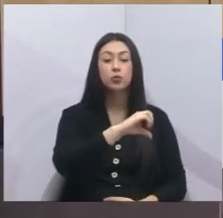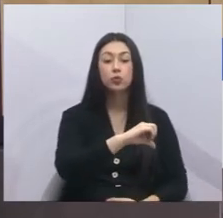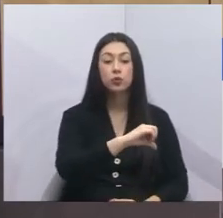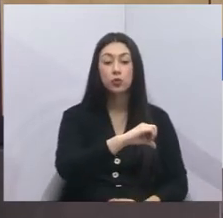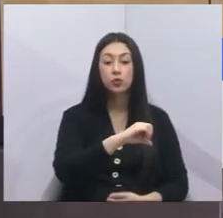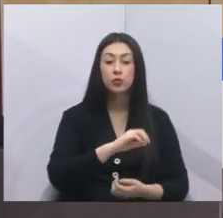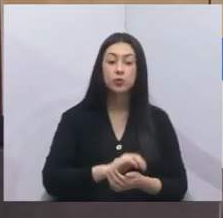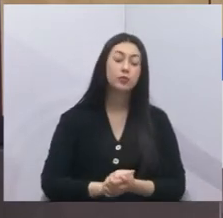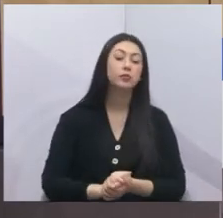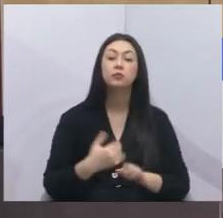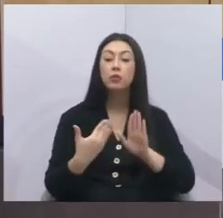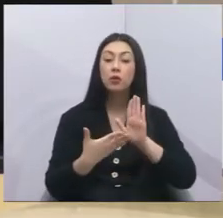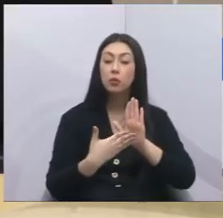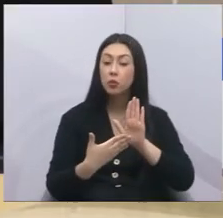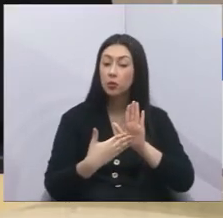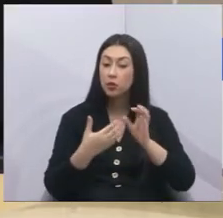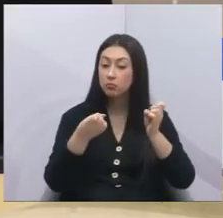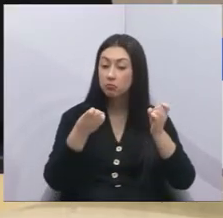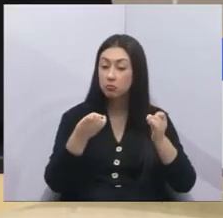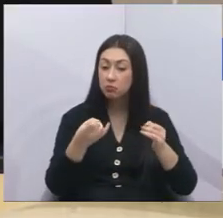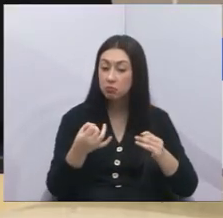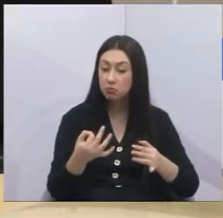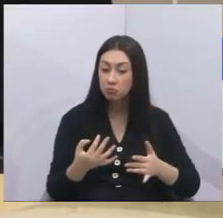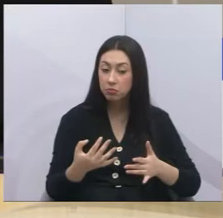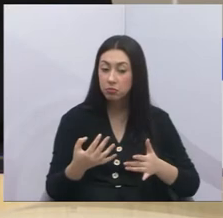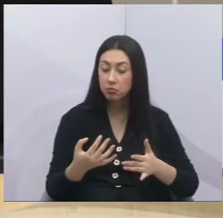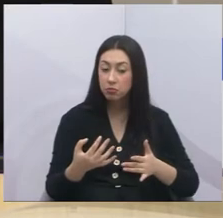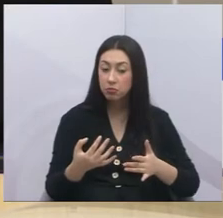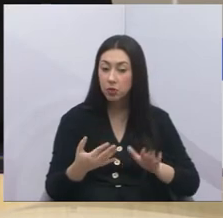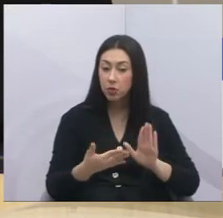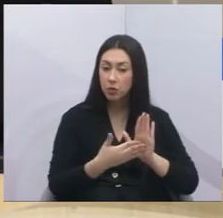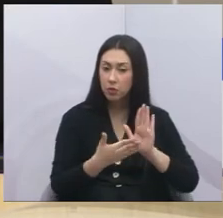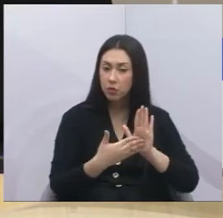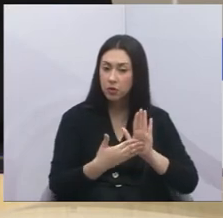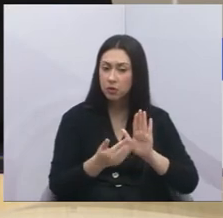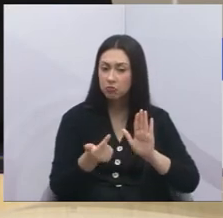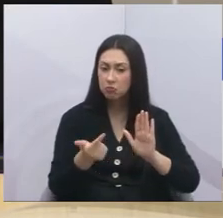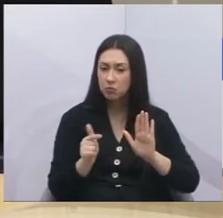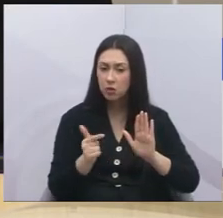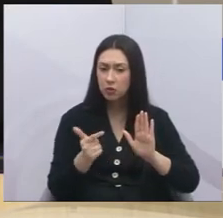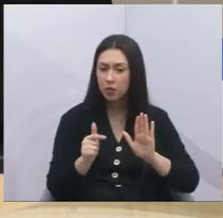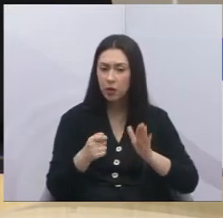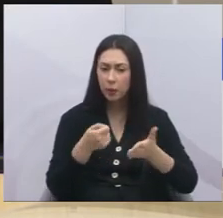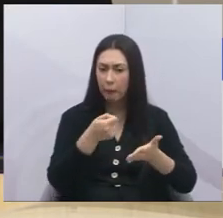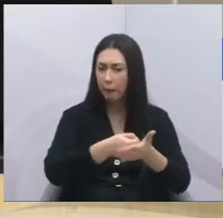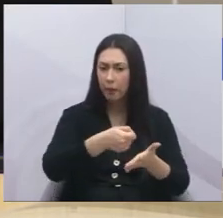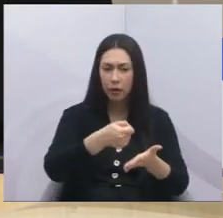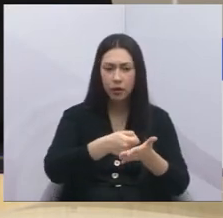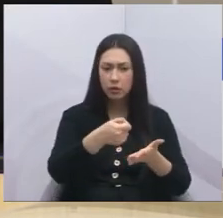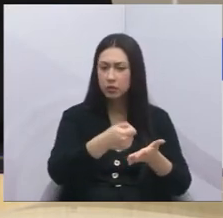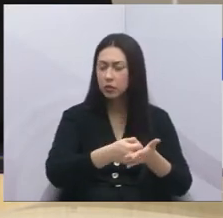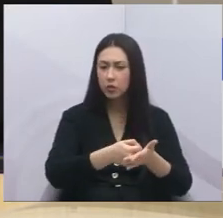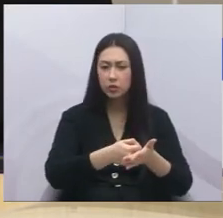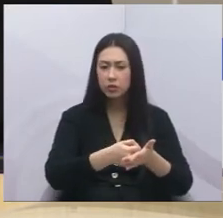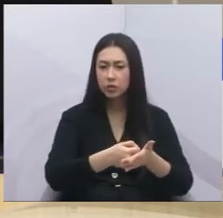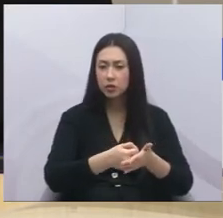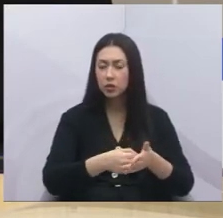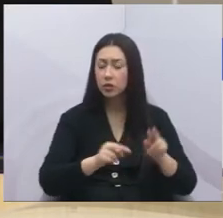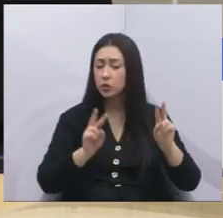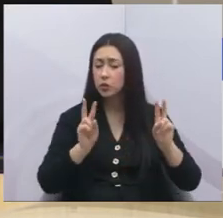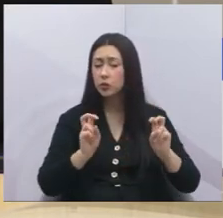A proposta de justificativa. A proposta é para que não exista mais obrigações impostas nas adegas, no sentido